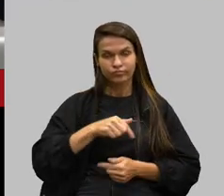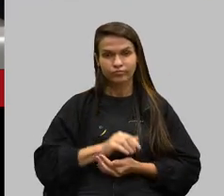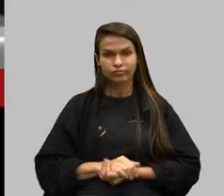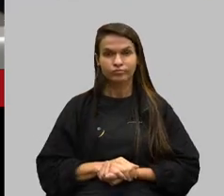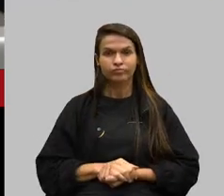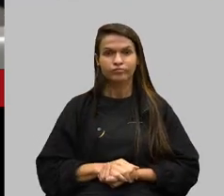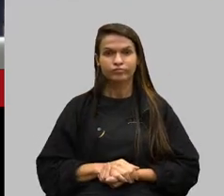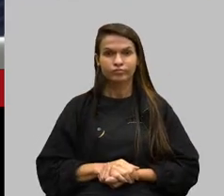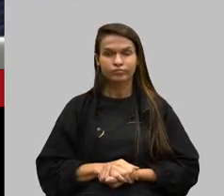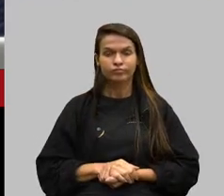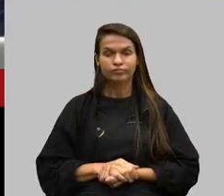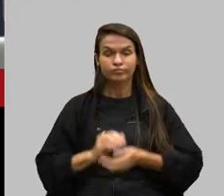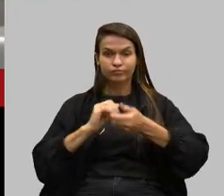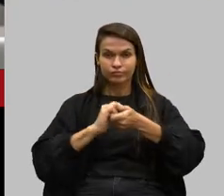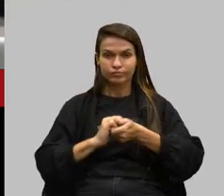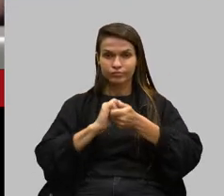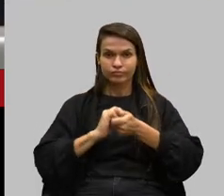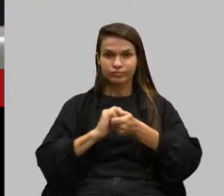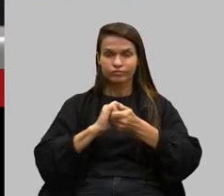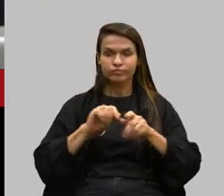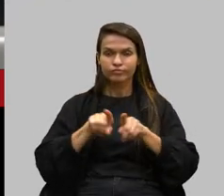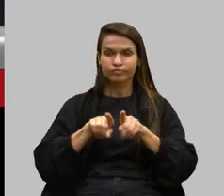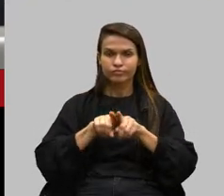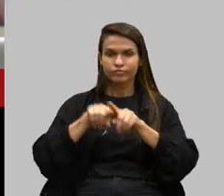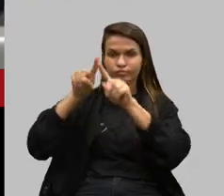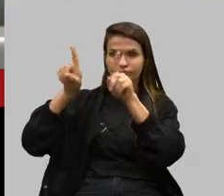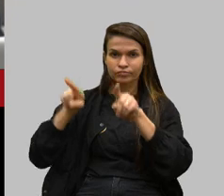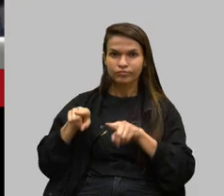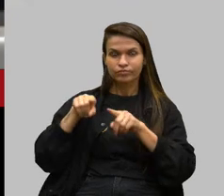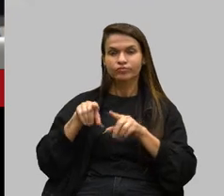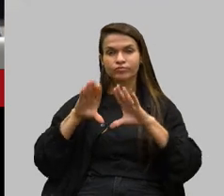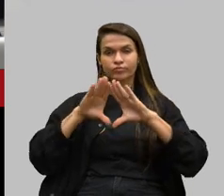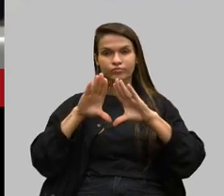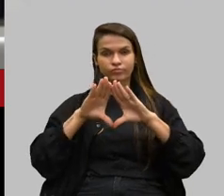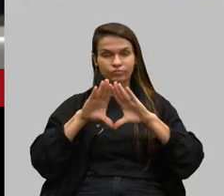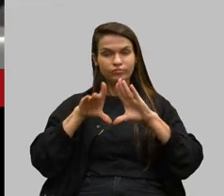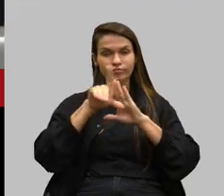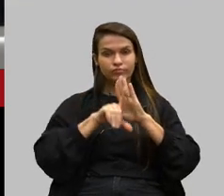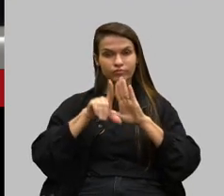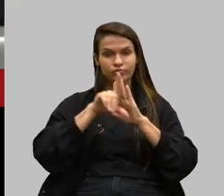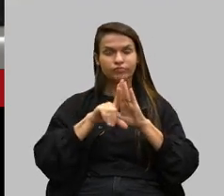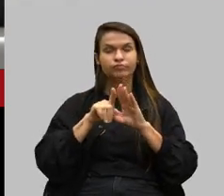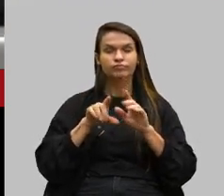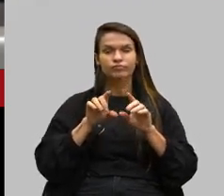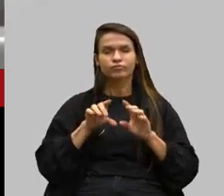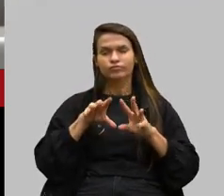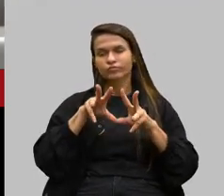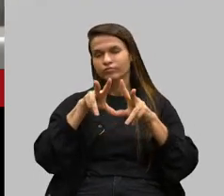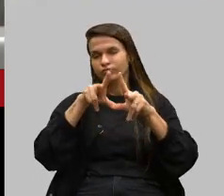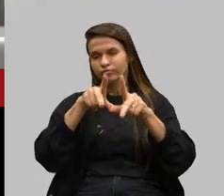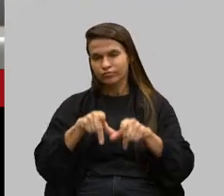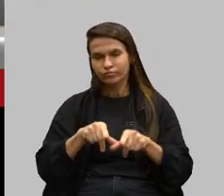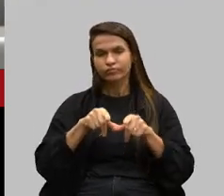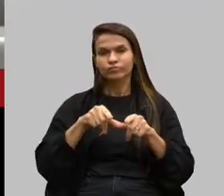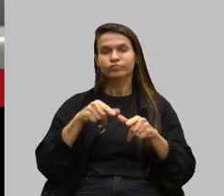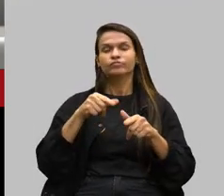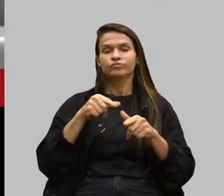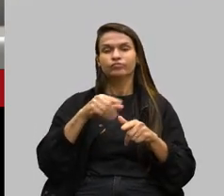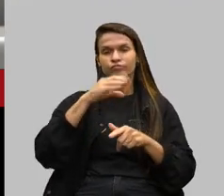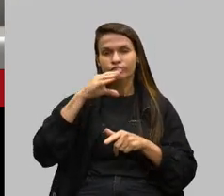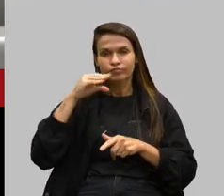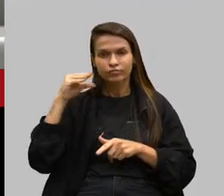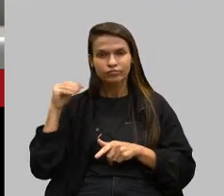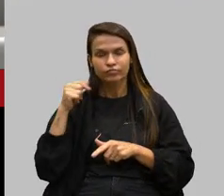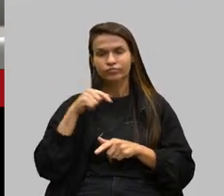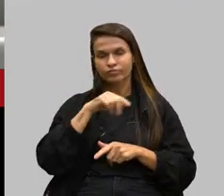aqui cumprimentar os nossos servidores da Assembleia Legislativa Consultores servidores de todas as áreas aos